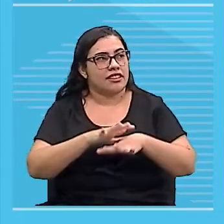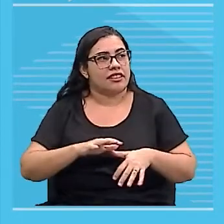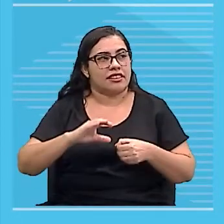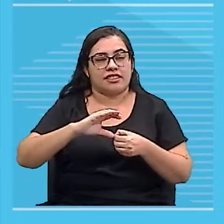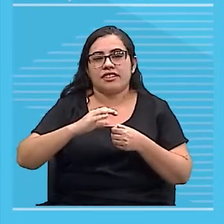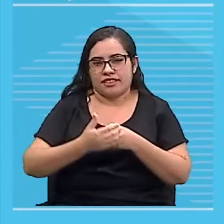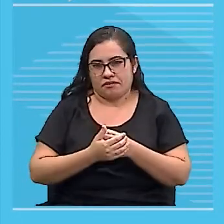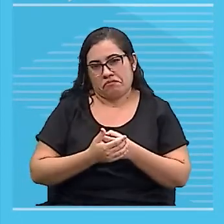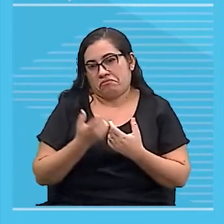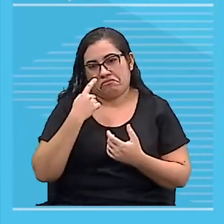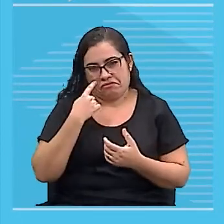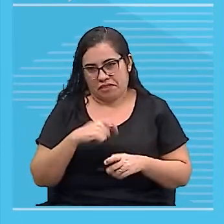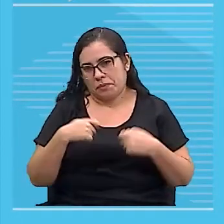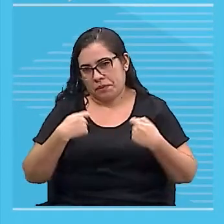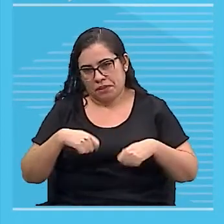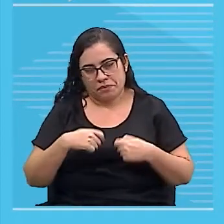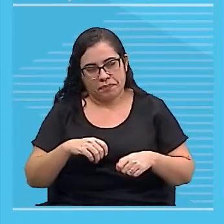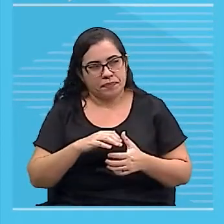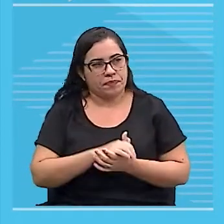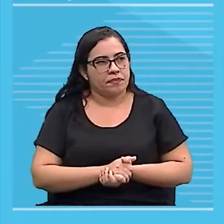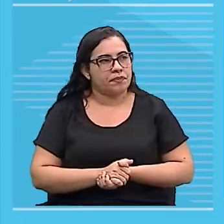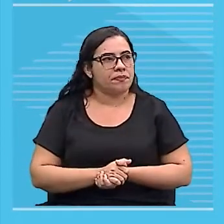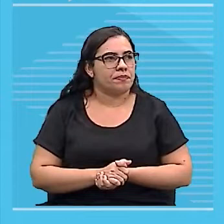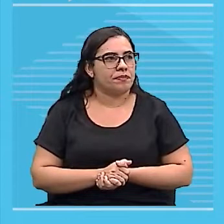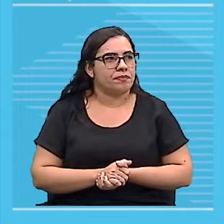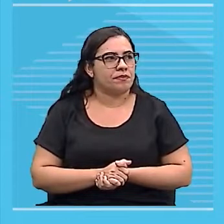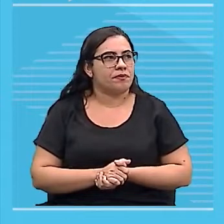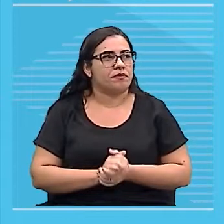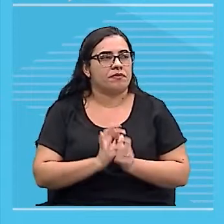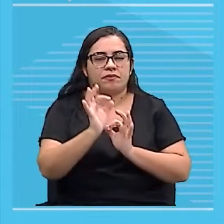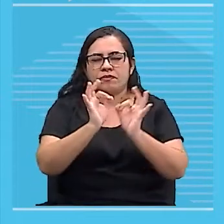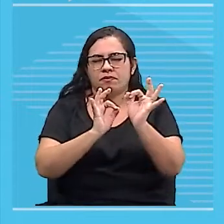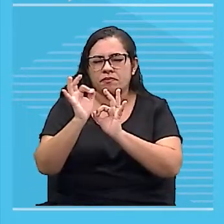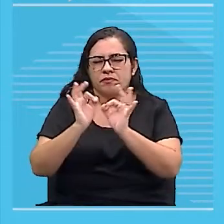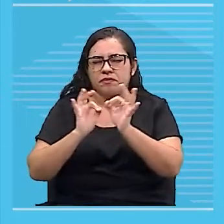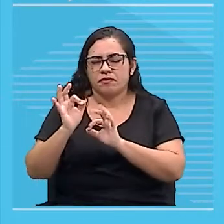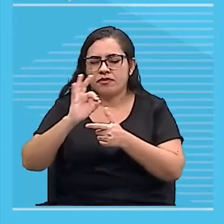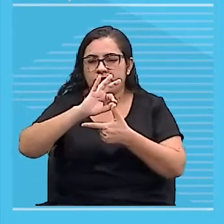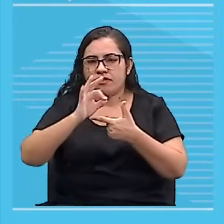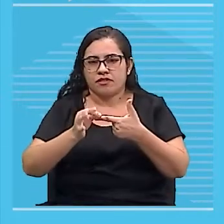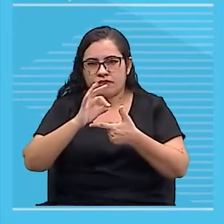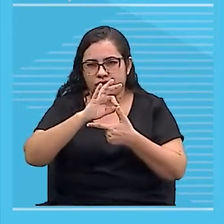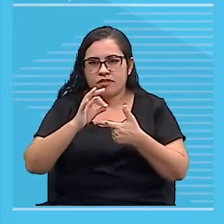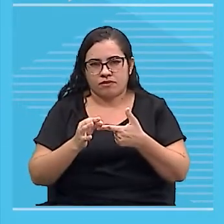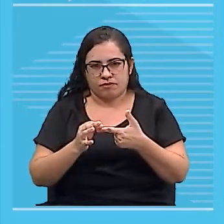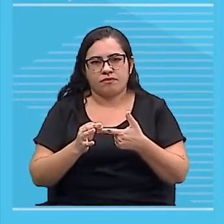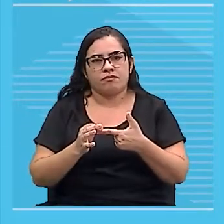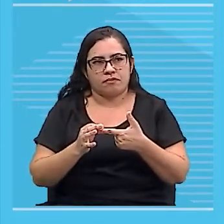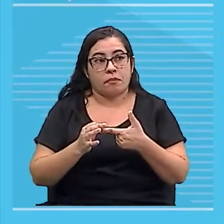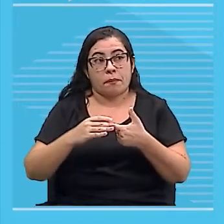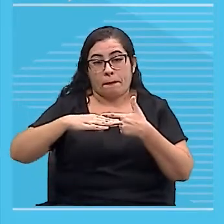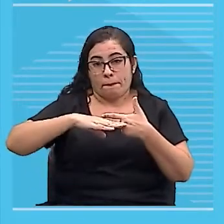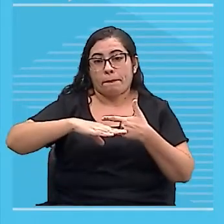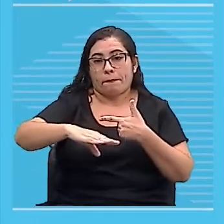também. O capacitor, ele vai formar uma figura geométrica,